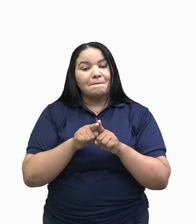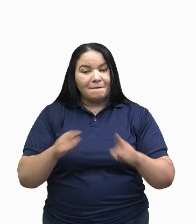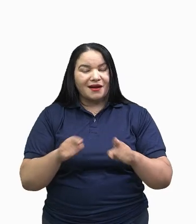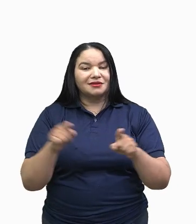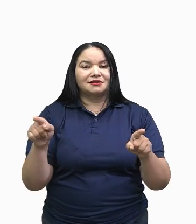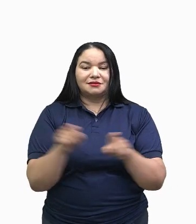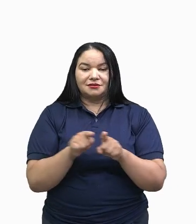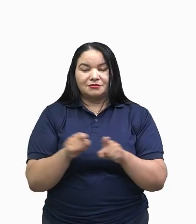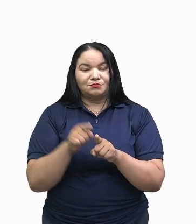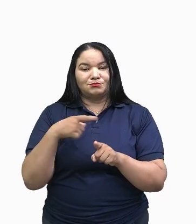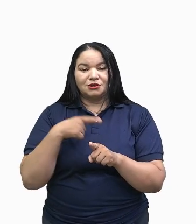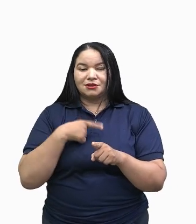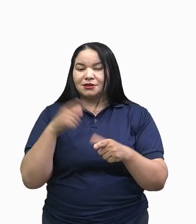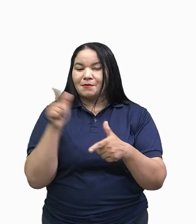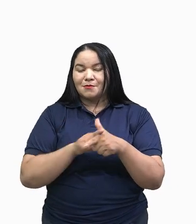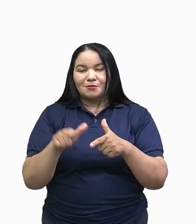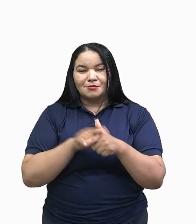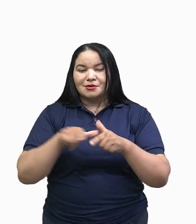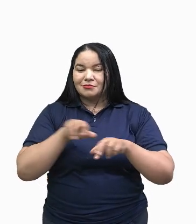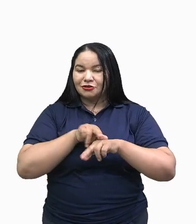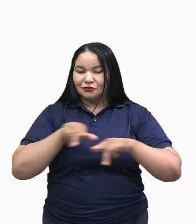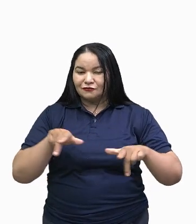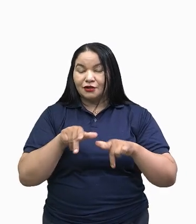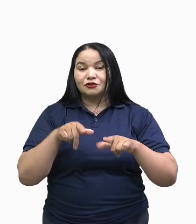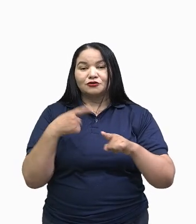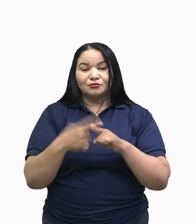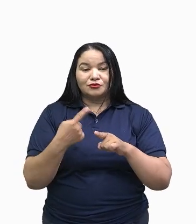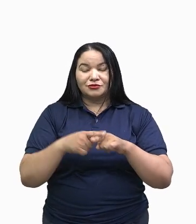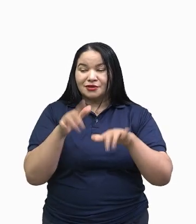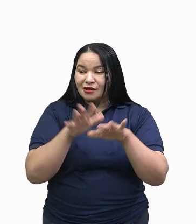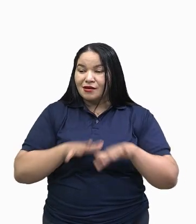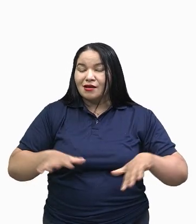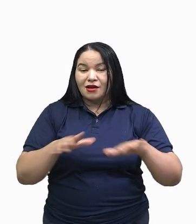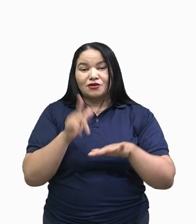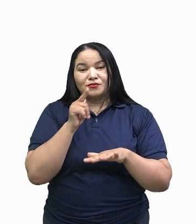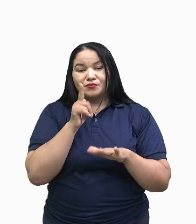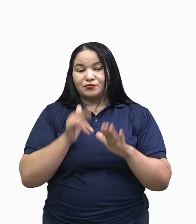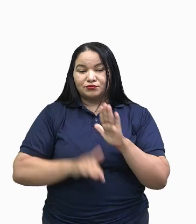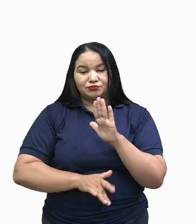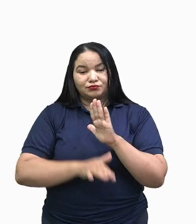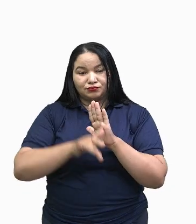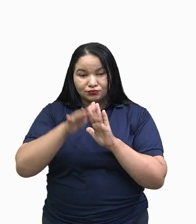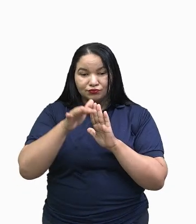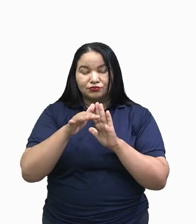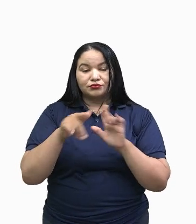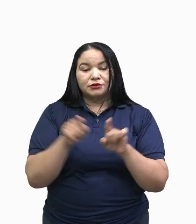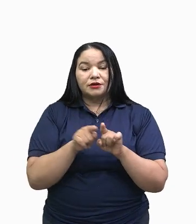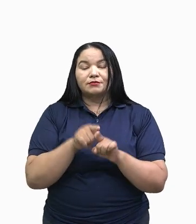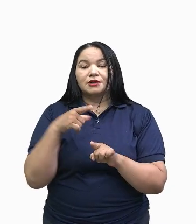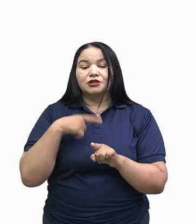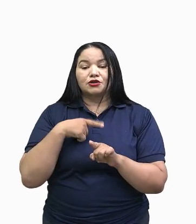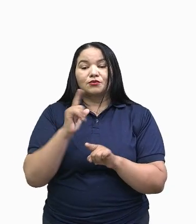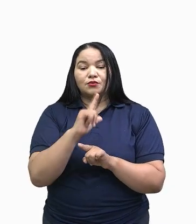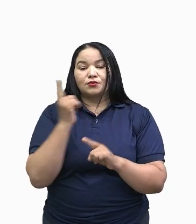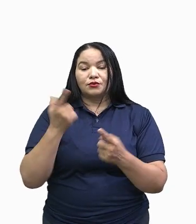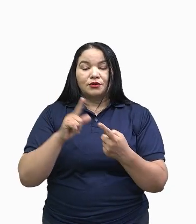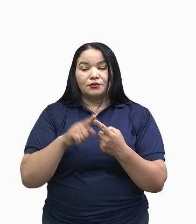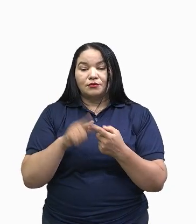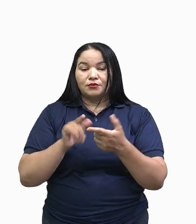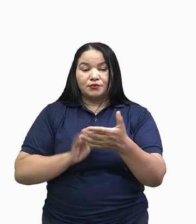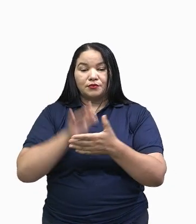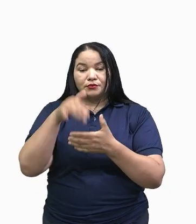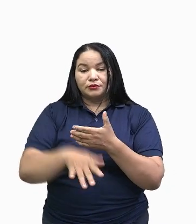vários problemas que vêm a partir dessa área alagada. Também temos as usinas de Jirau e